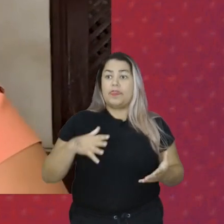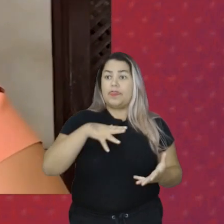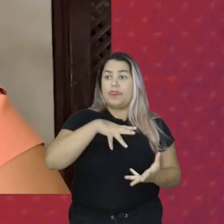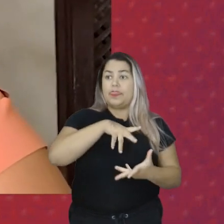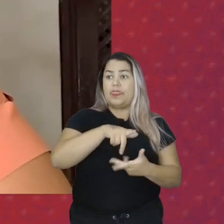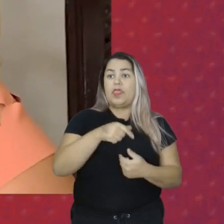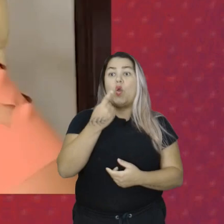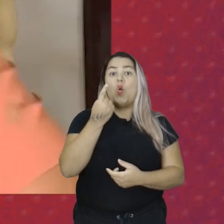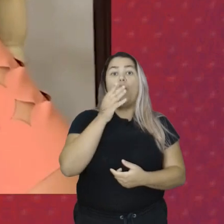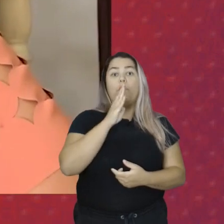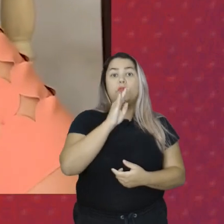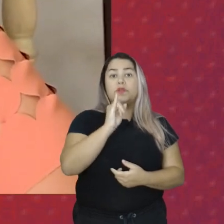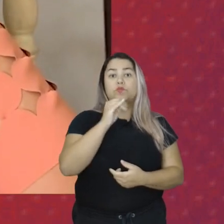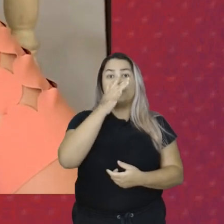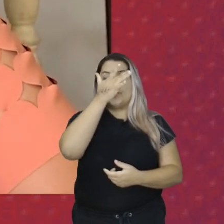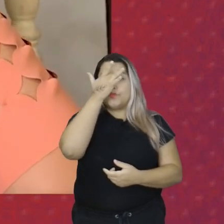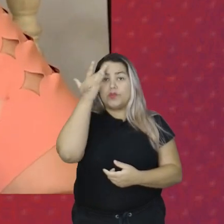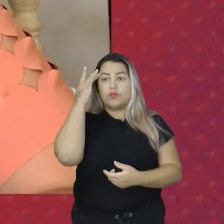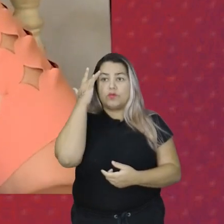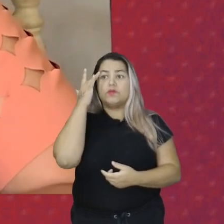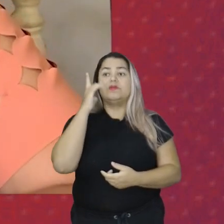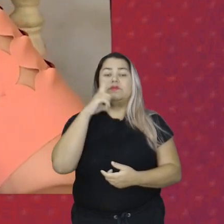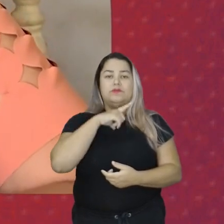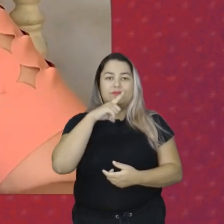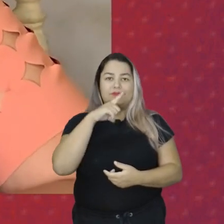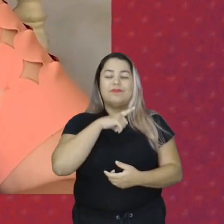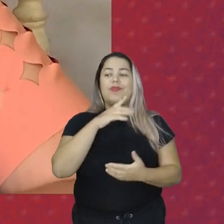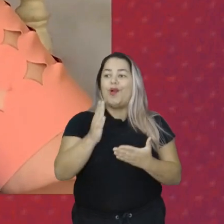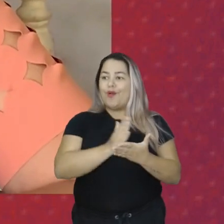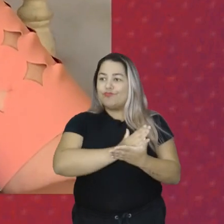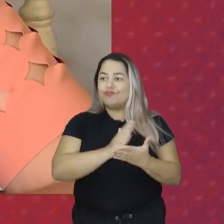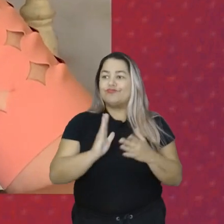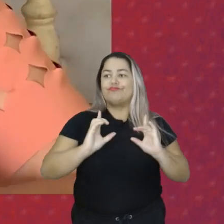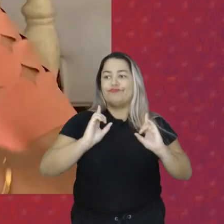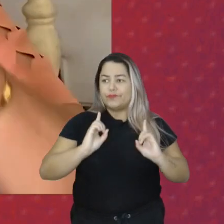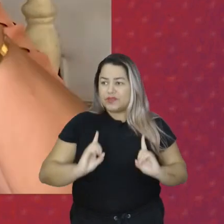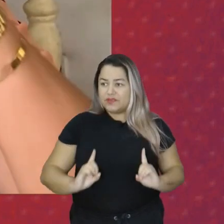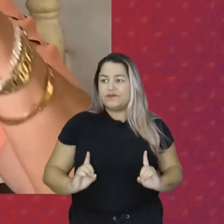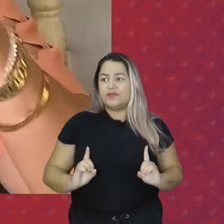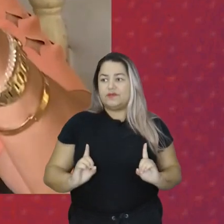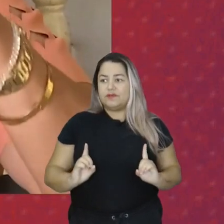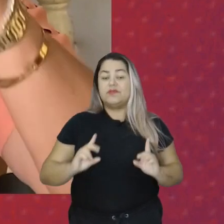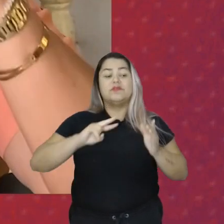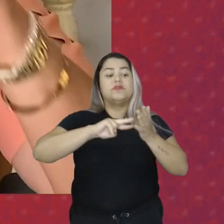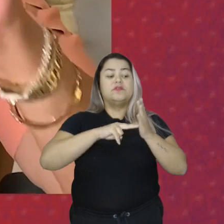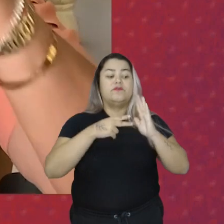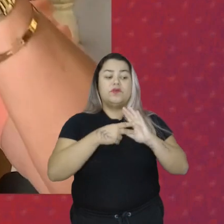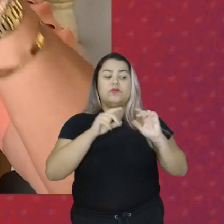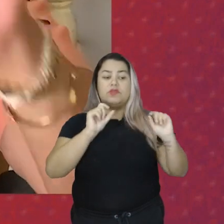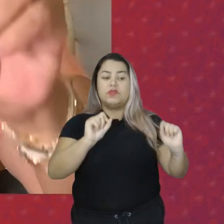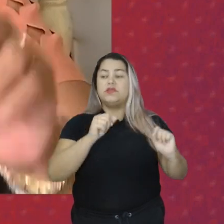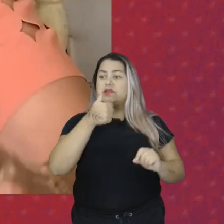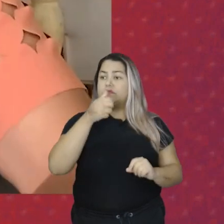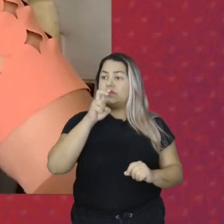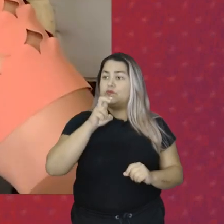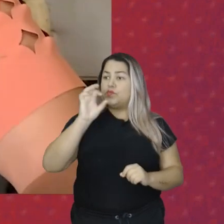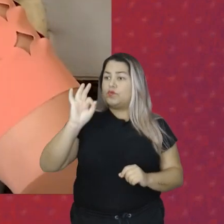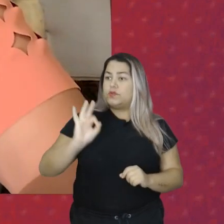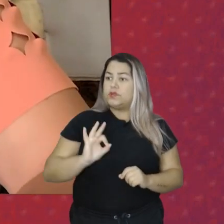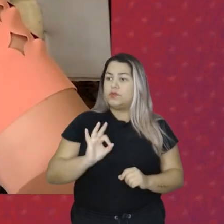1 bilhão de pessoas que possuem algum tipo de deficiência. Isso significa